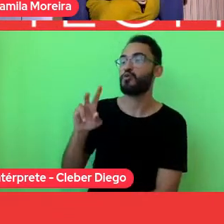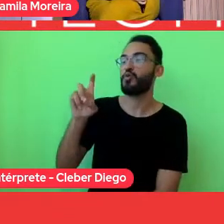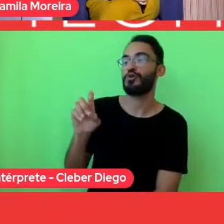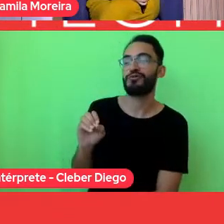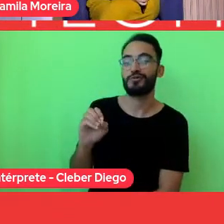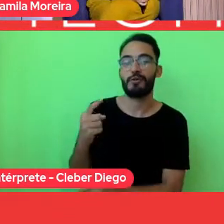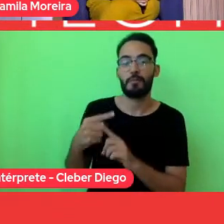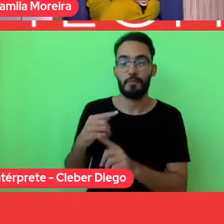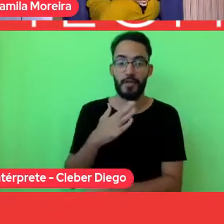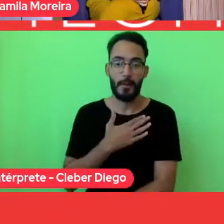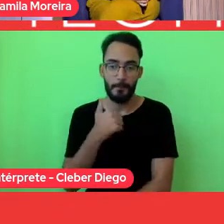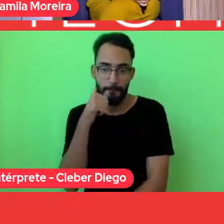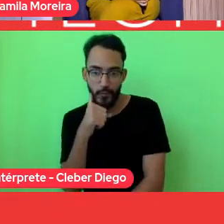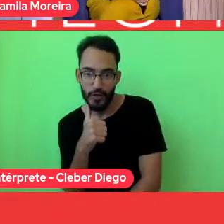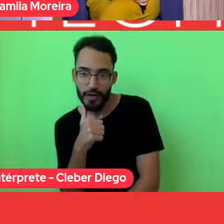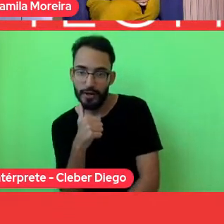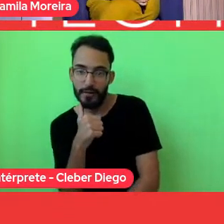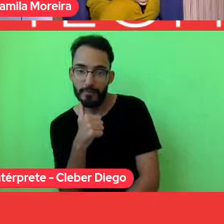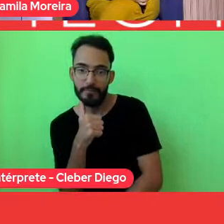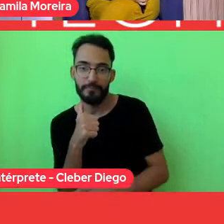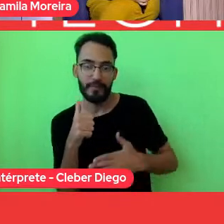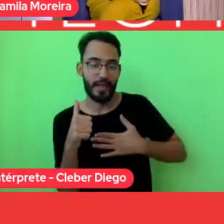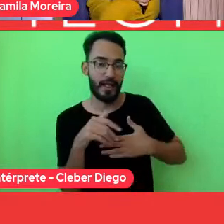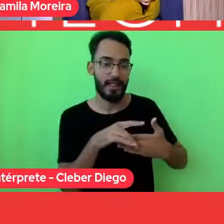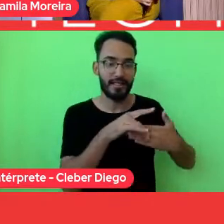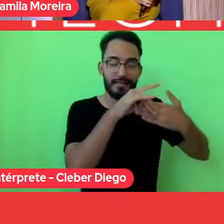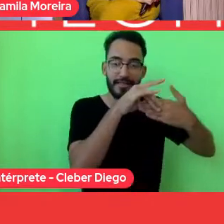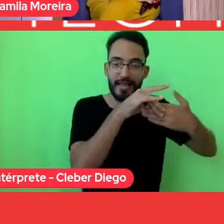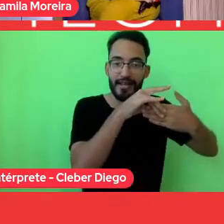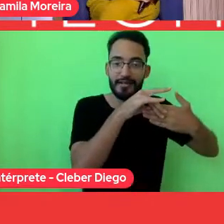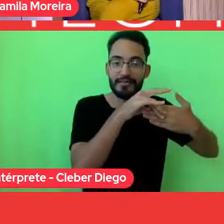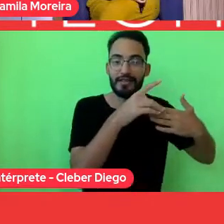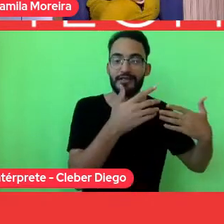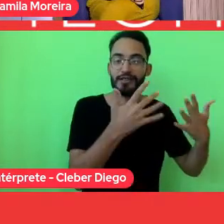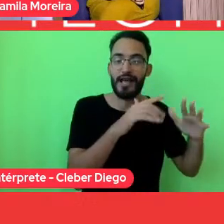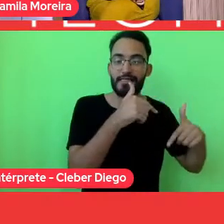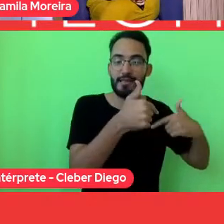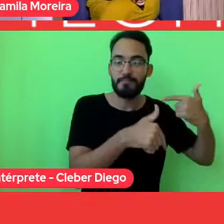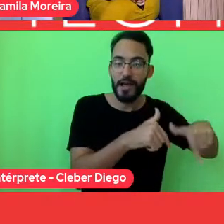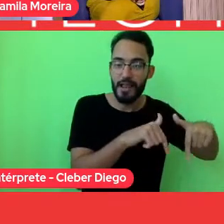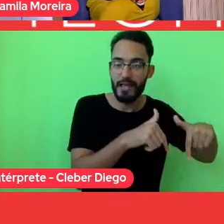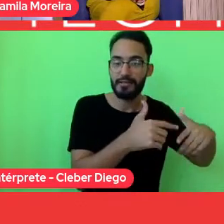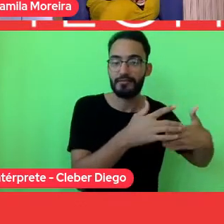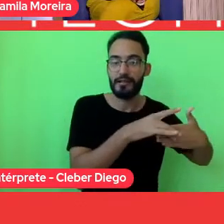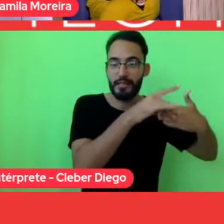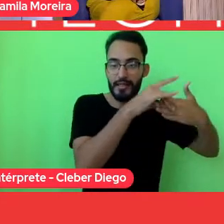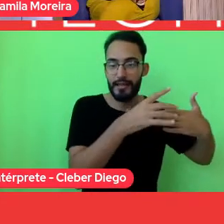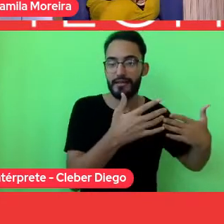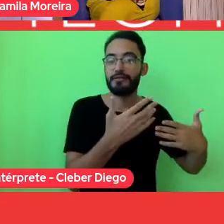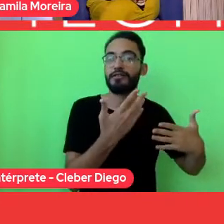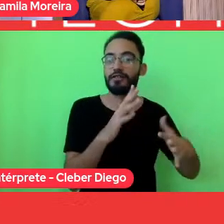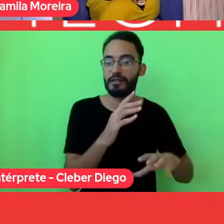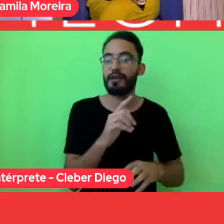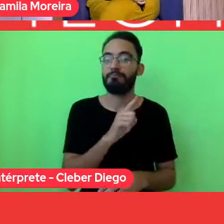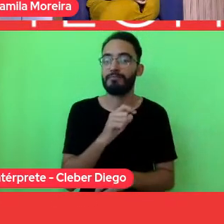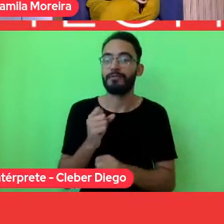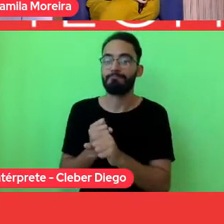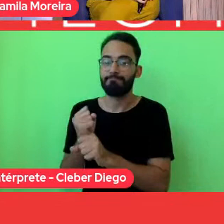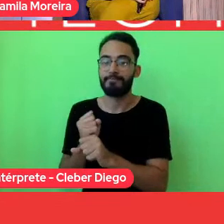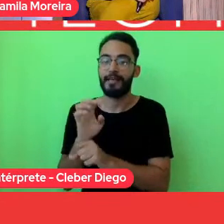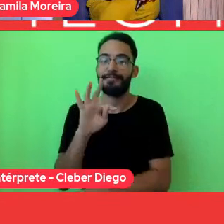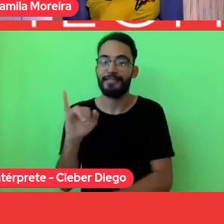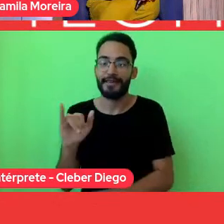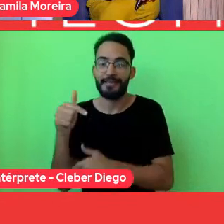Porque eu sou mulher, eu estou numa liderança, já estou trabalhando em liderança, já tenho um pouquinho mais de tempo dentro da área de TI,